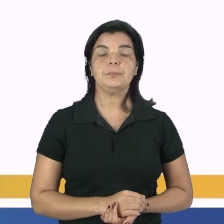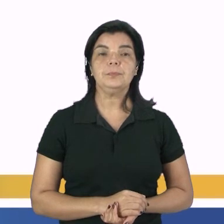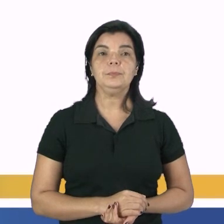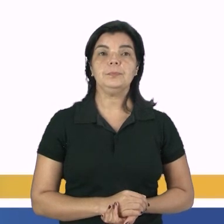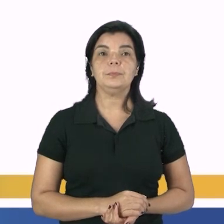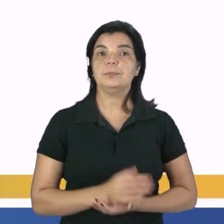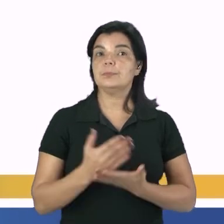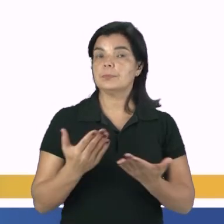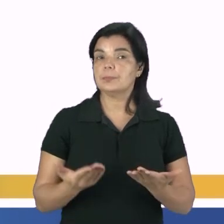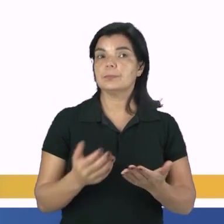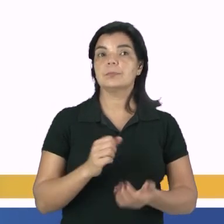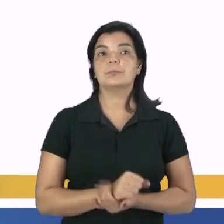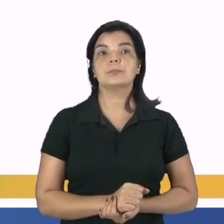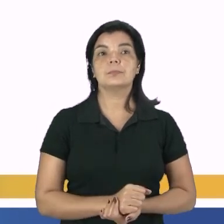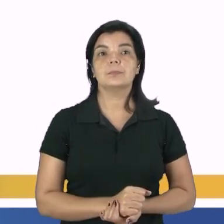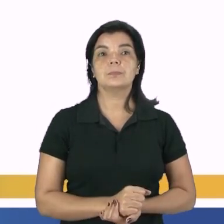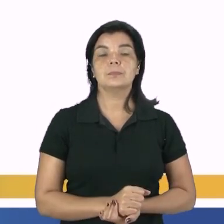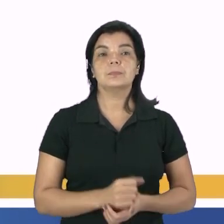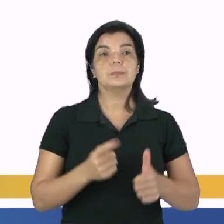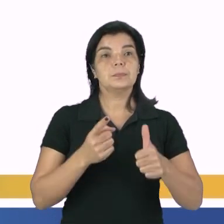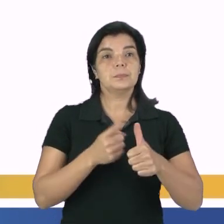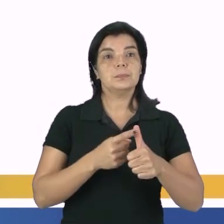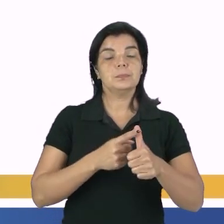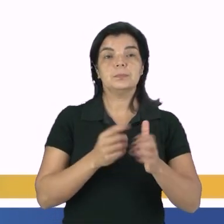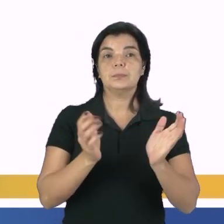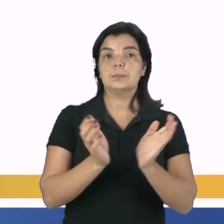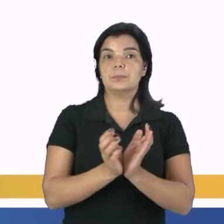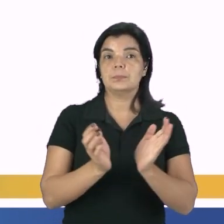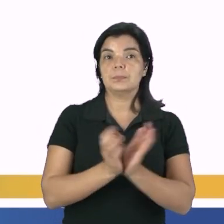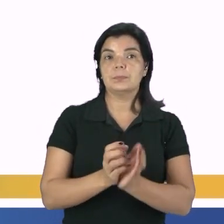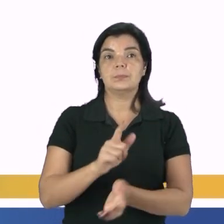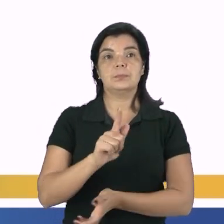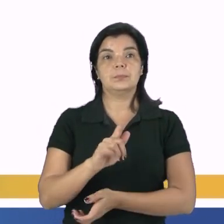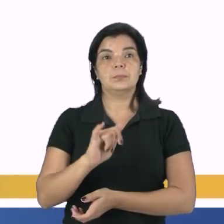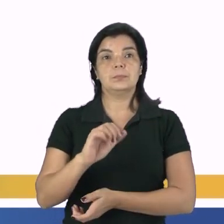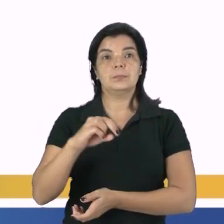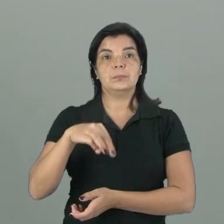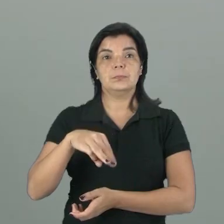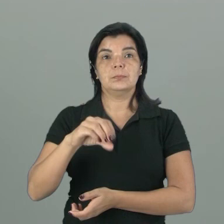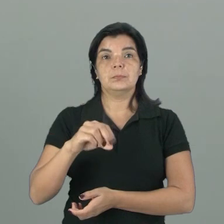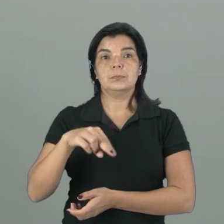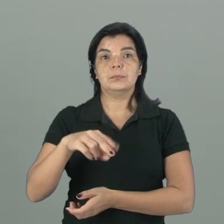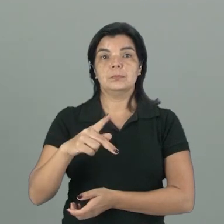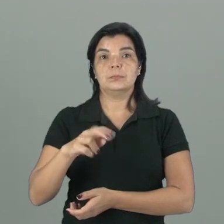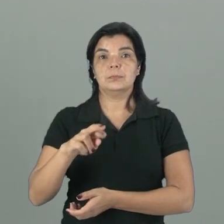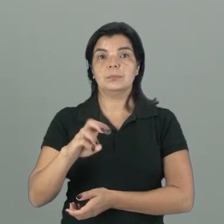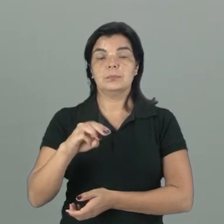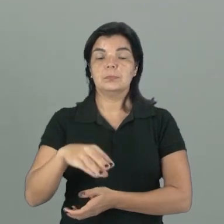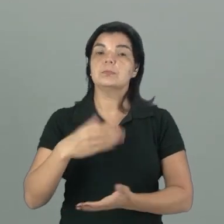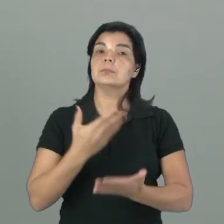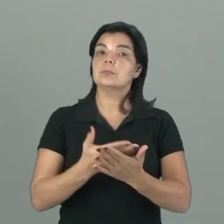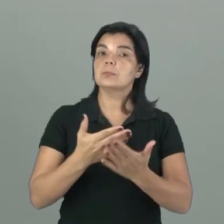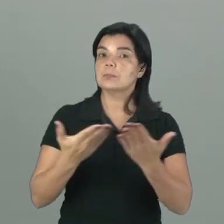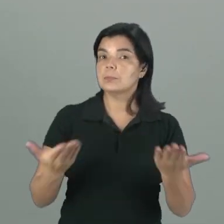Nesse caso, gente, foi primeiramente no grupo das gimnospermas. Então, essa foi a